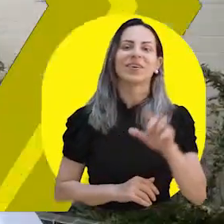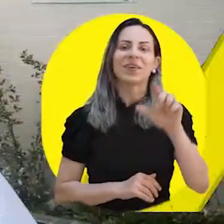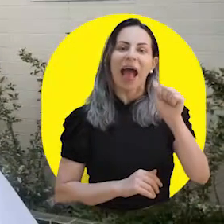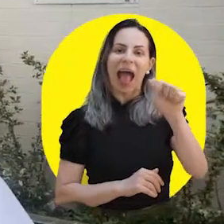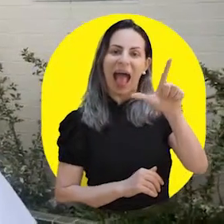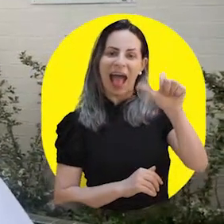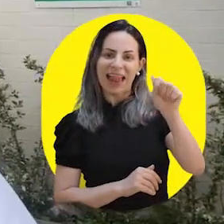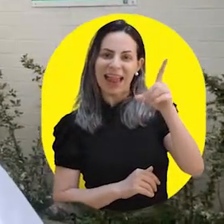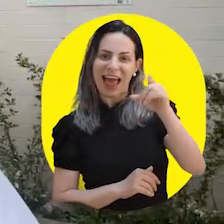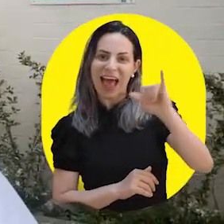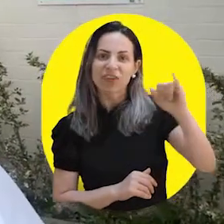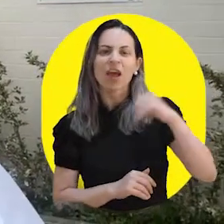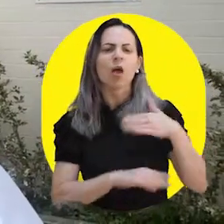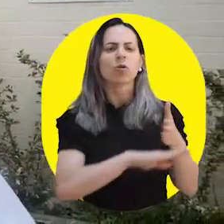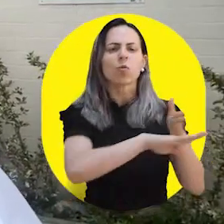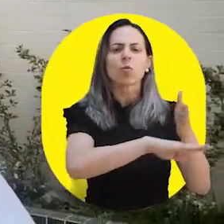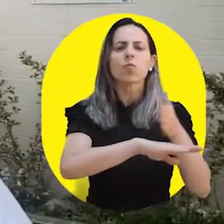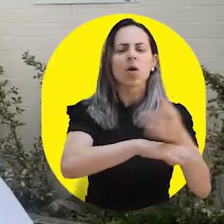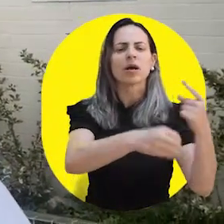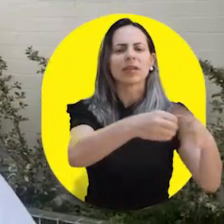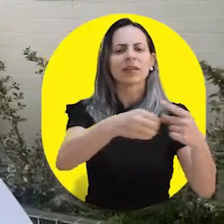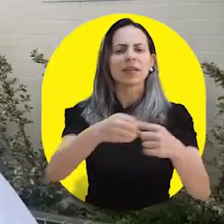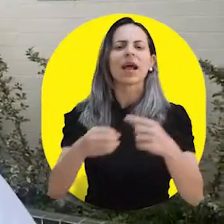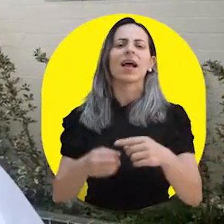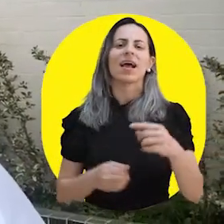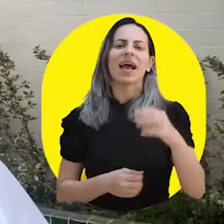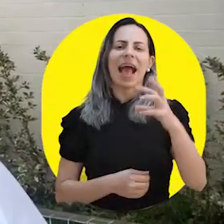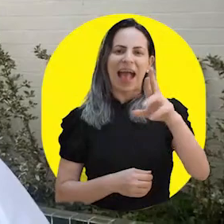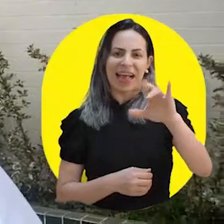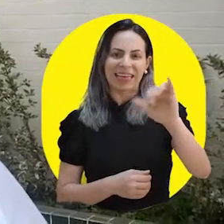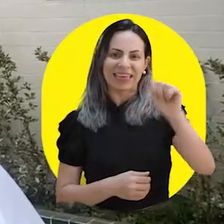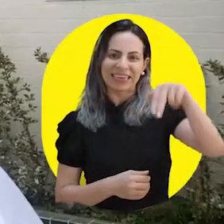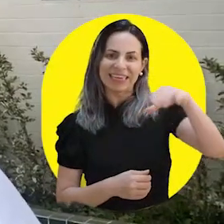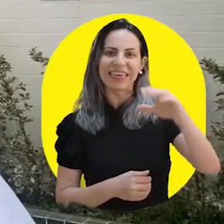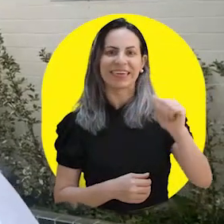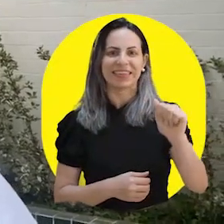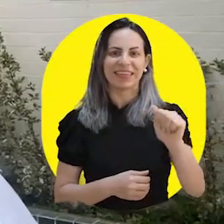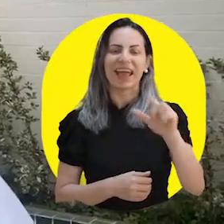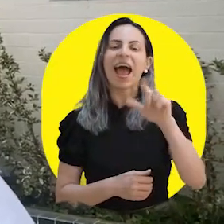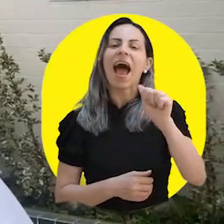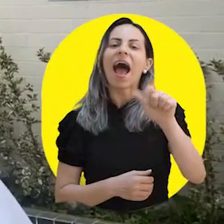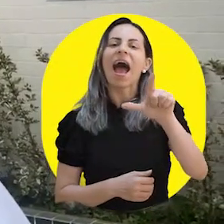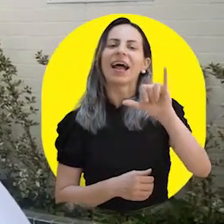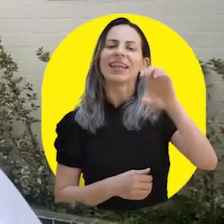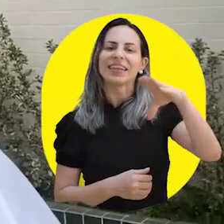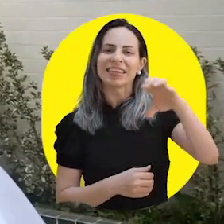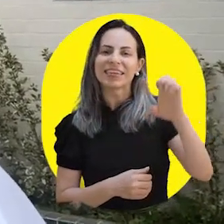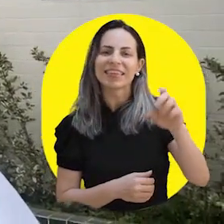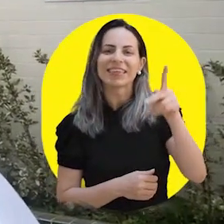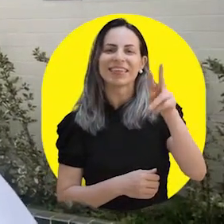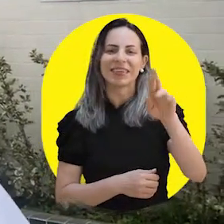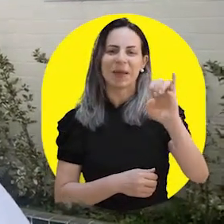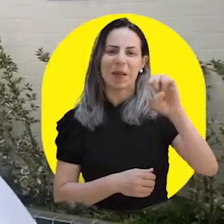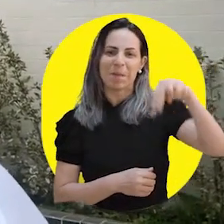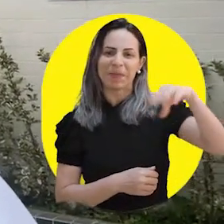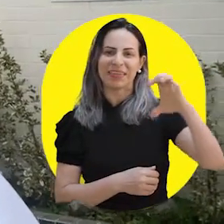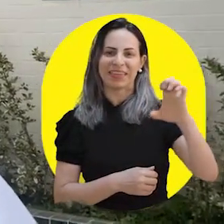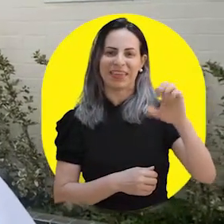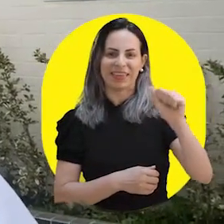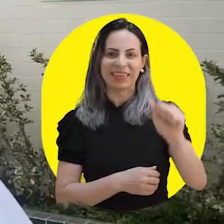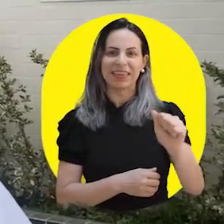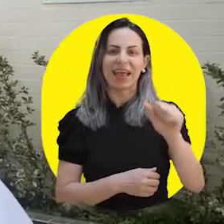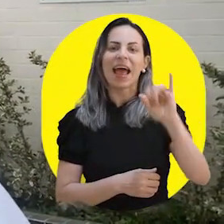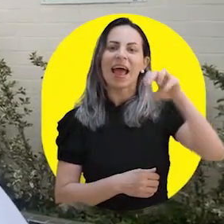Mourão, Dona Eladir. Estou caminhando aqui na região da Cidade da Criança, Alice, Princesa, Imperador, e